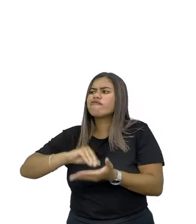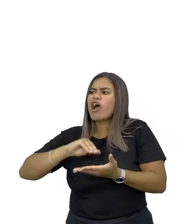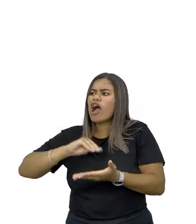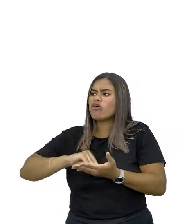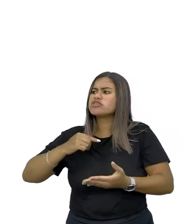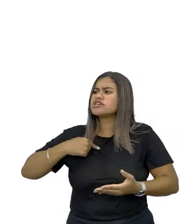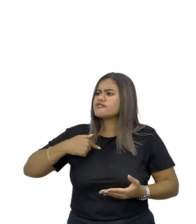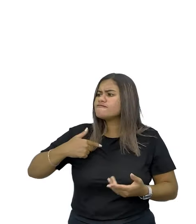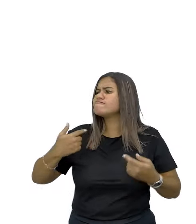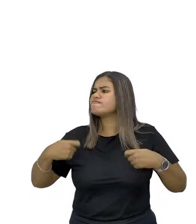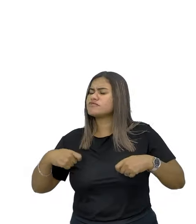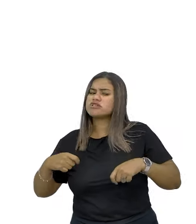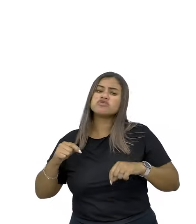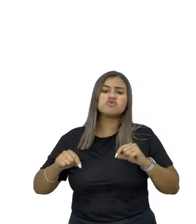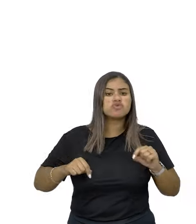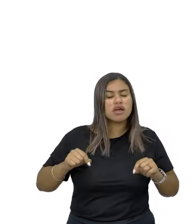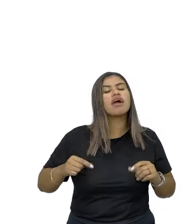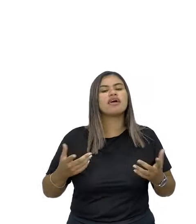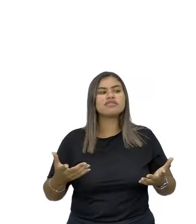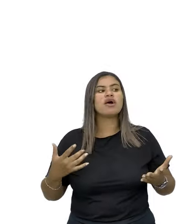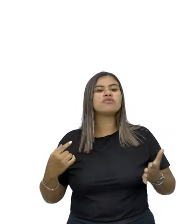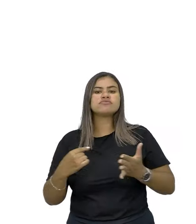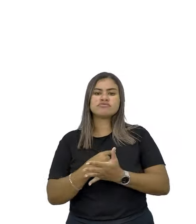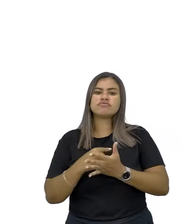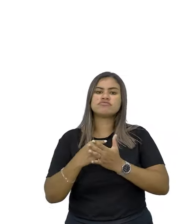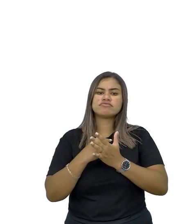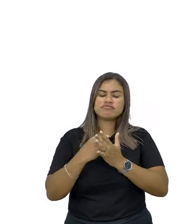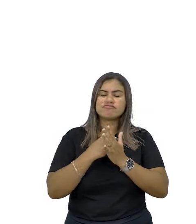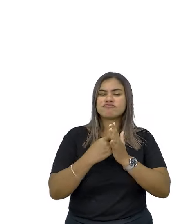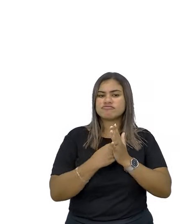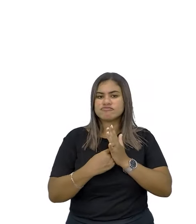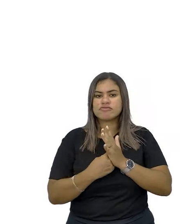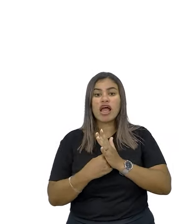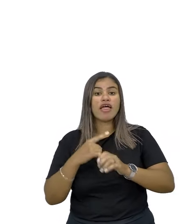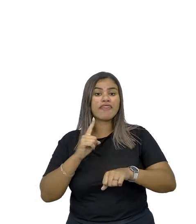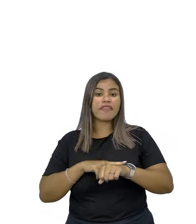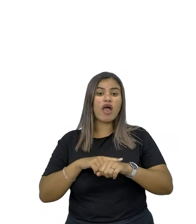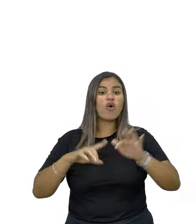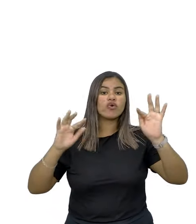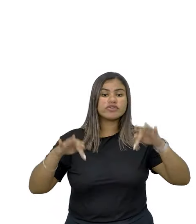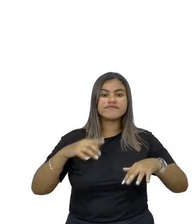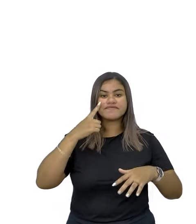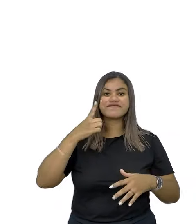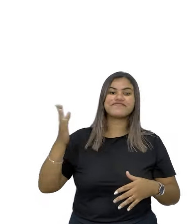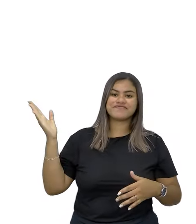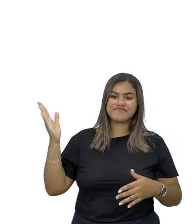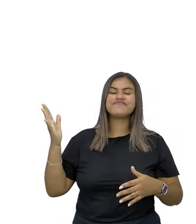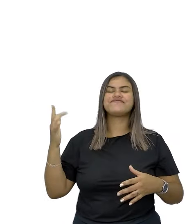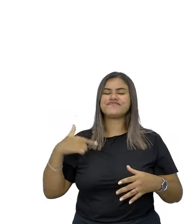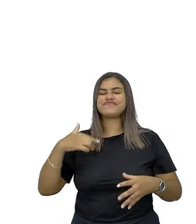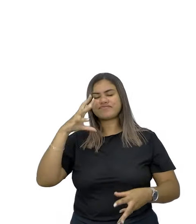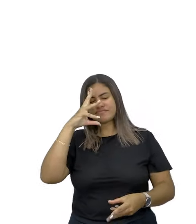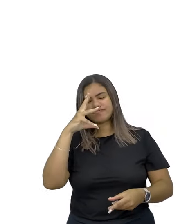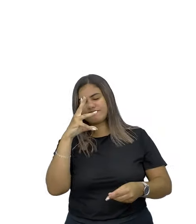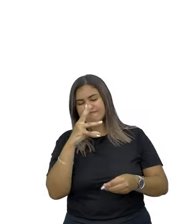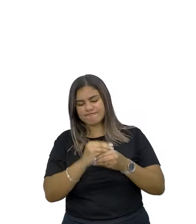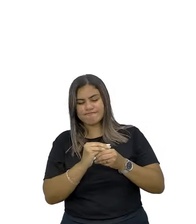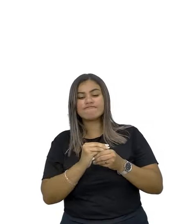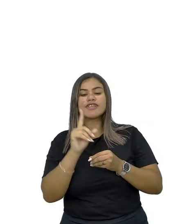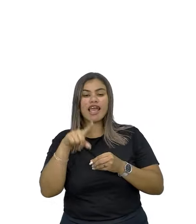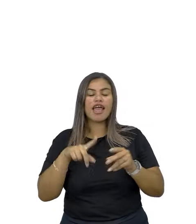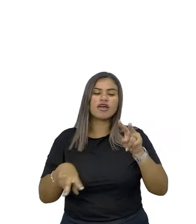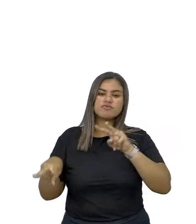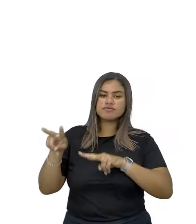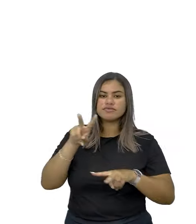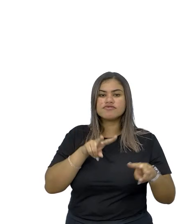aquele determinado grupo? Então esses questionamentos, na hora de eu fazer o meu finalizando, eu consigo fechar, eu consigo observar se eu